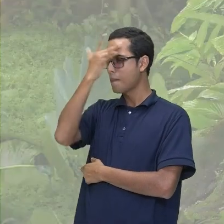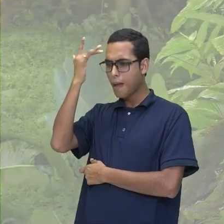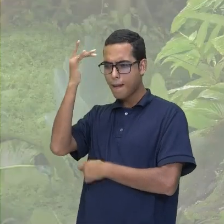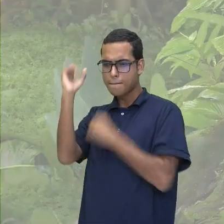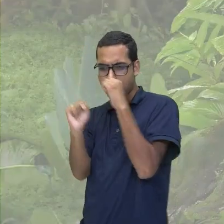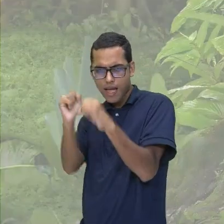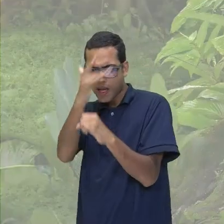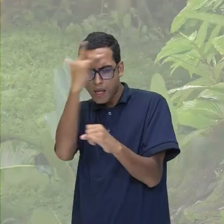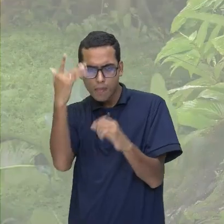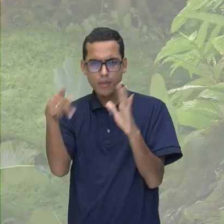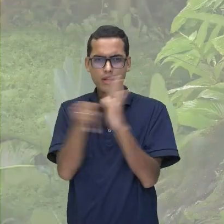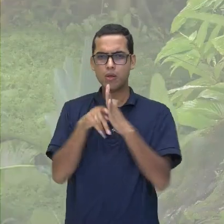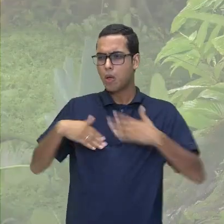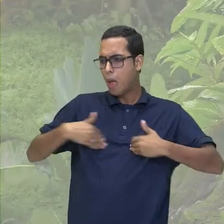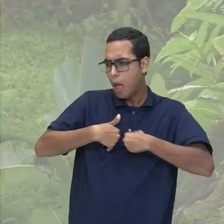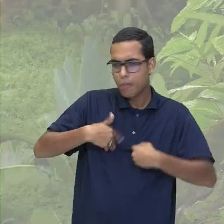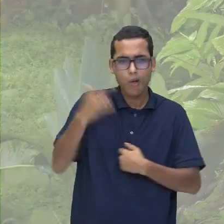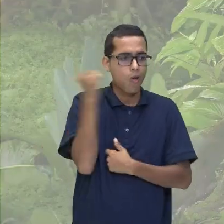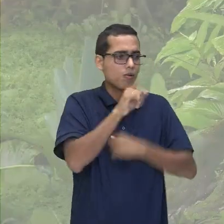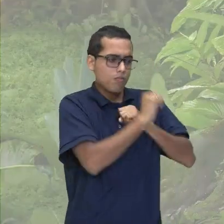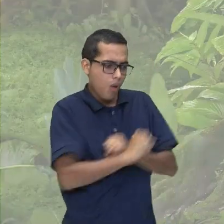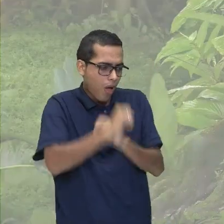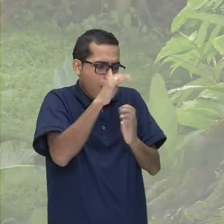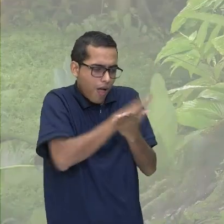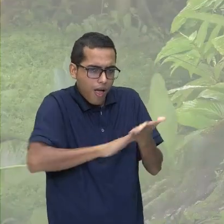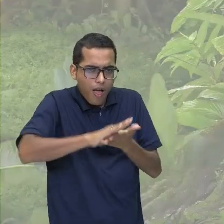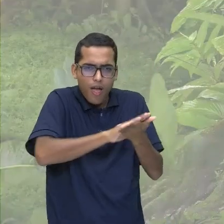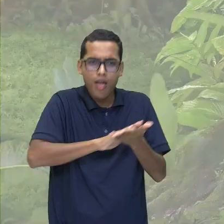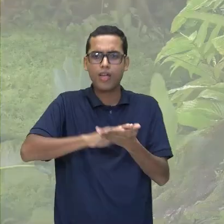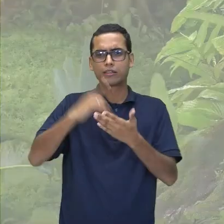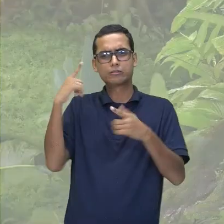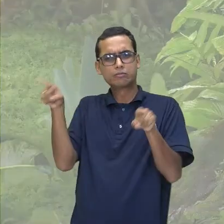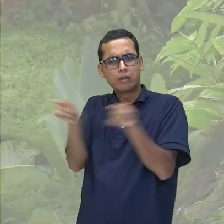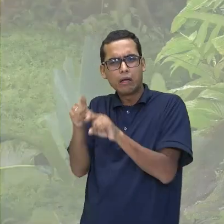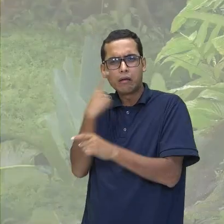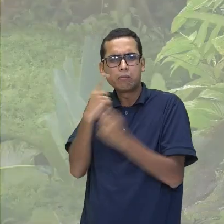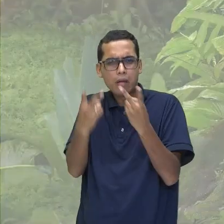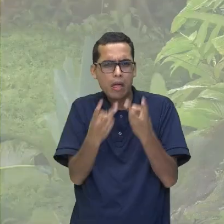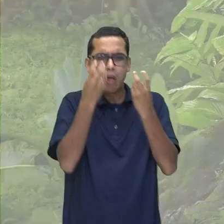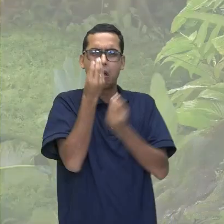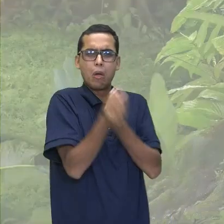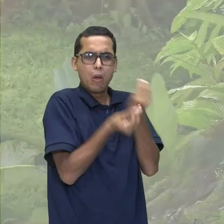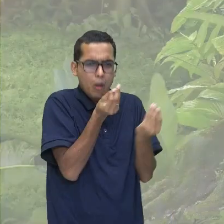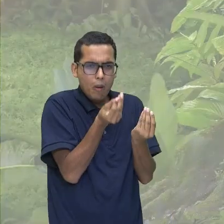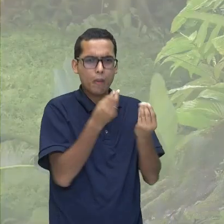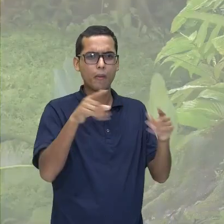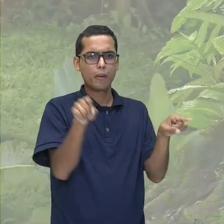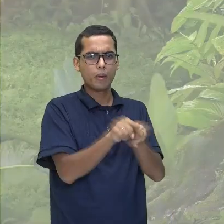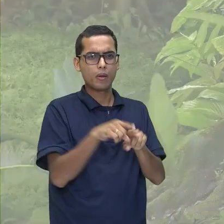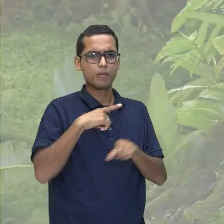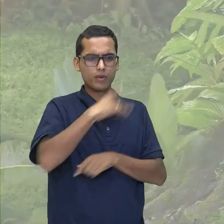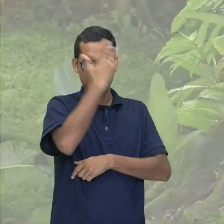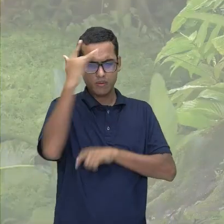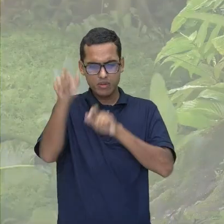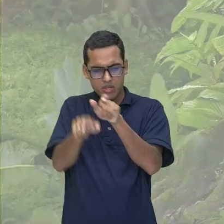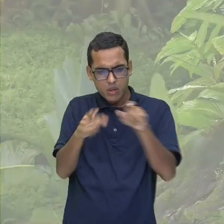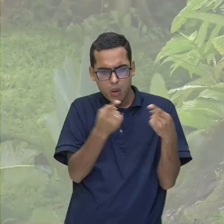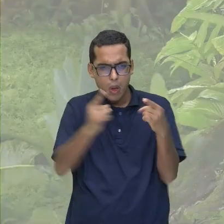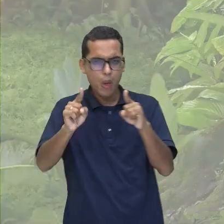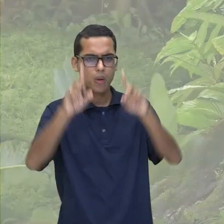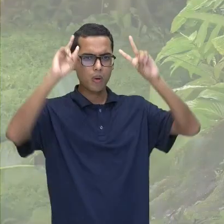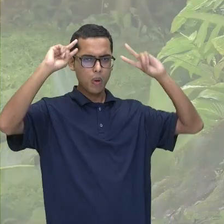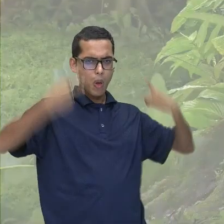pobres bichos indefesos, para infelicitar os humanos. Isso é